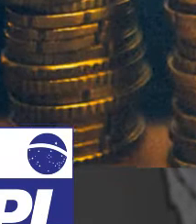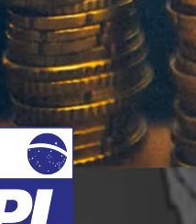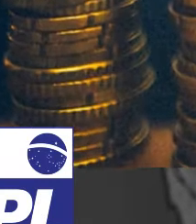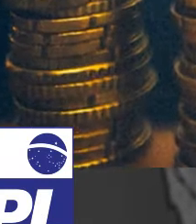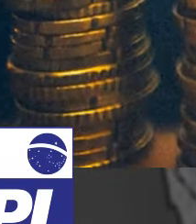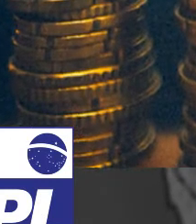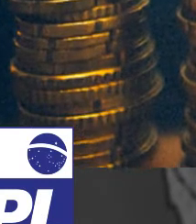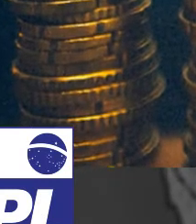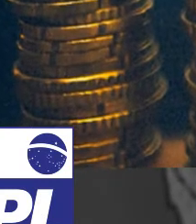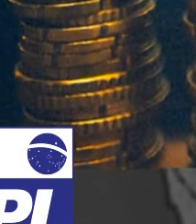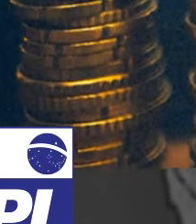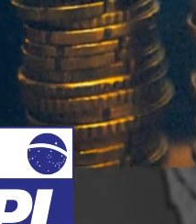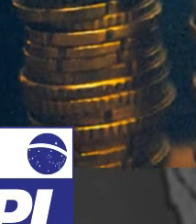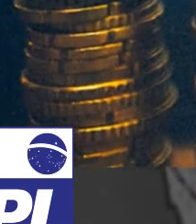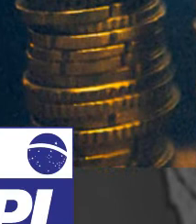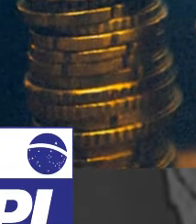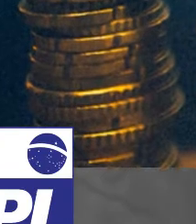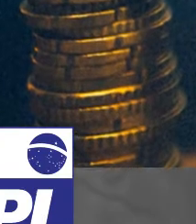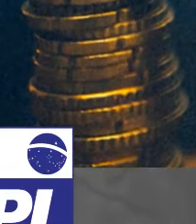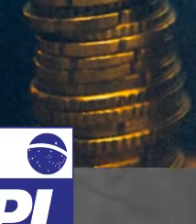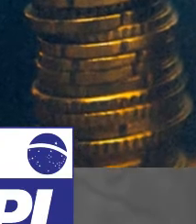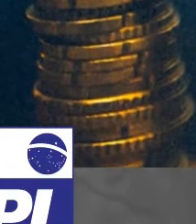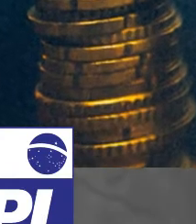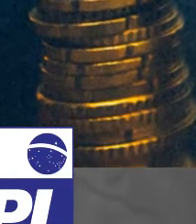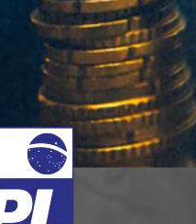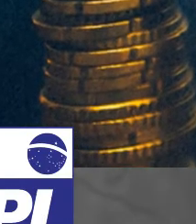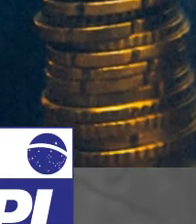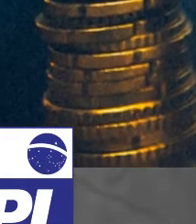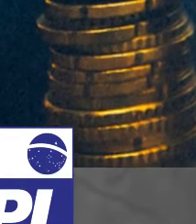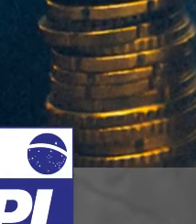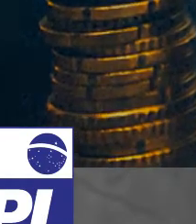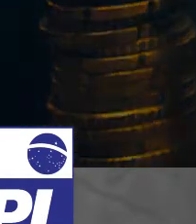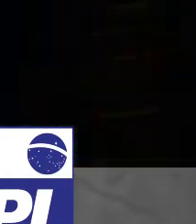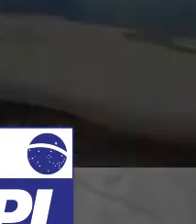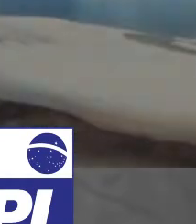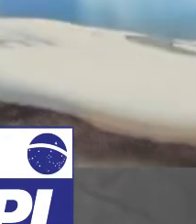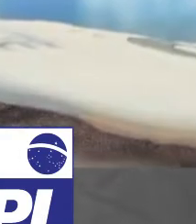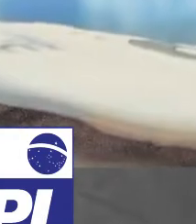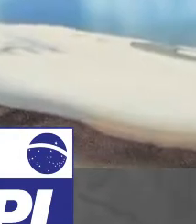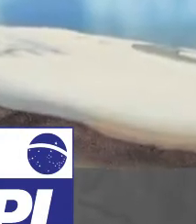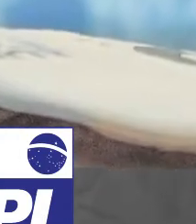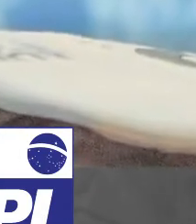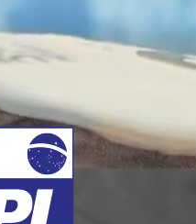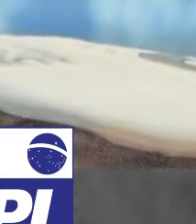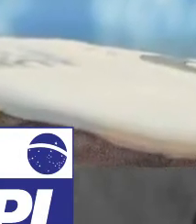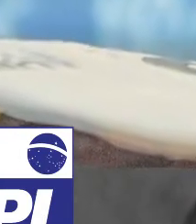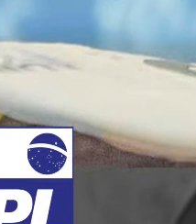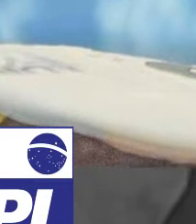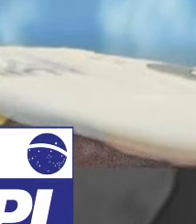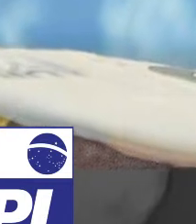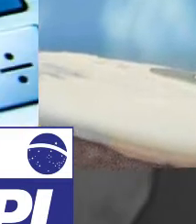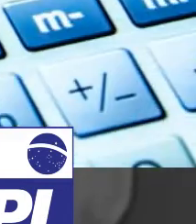o desempenho do governo federal foi determinante para entregar uma economia com a dívida PIB entre as mais controladas